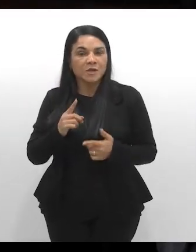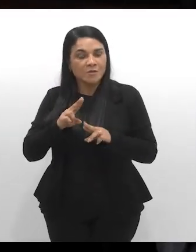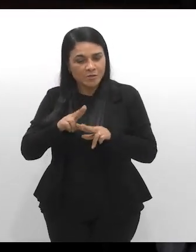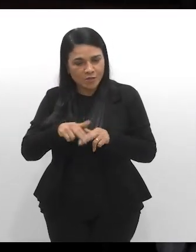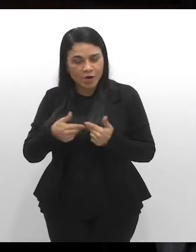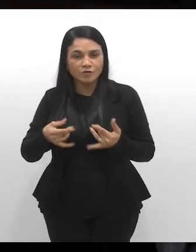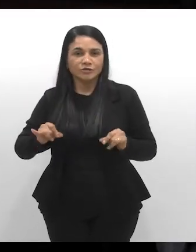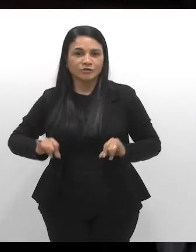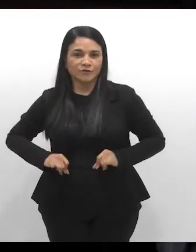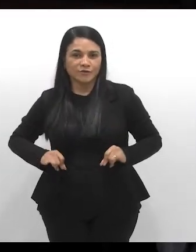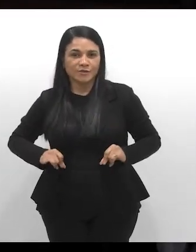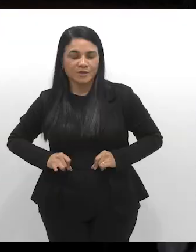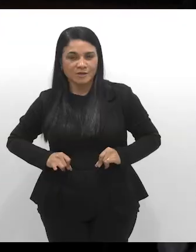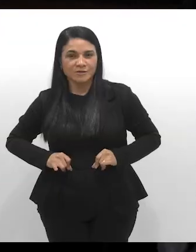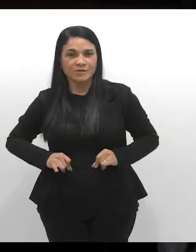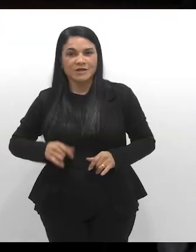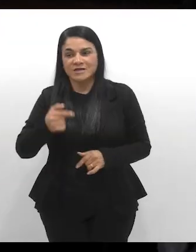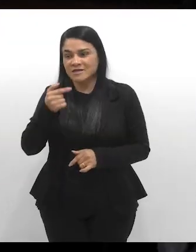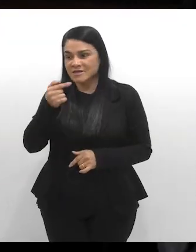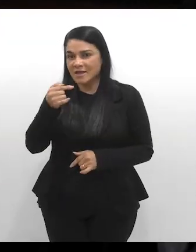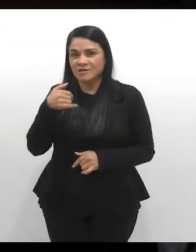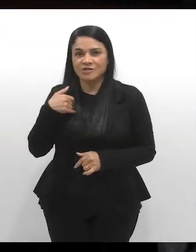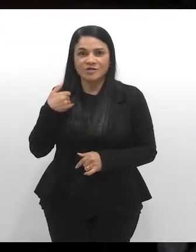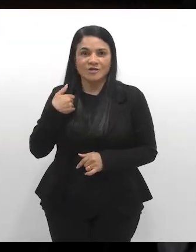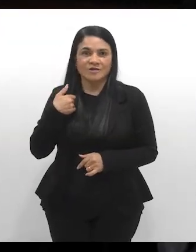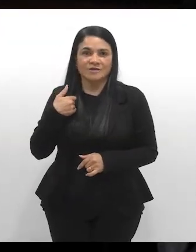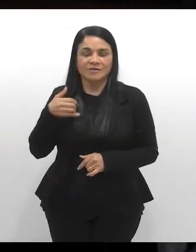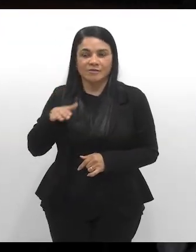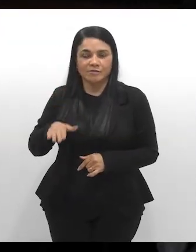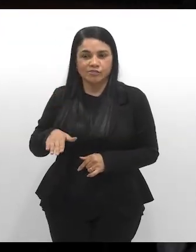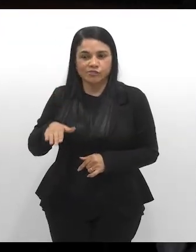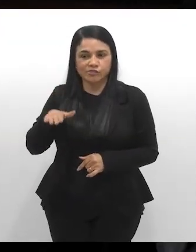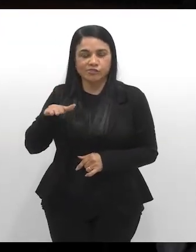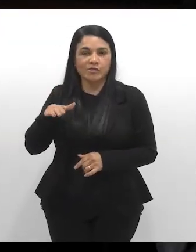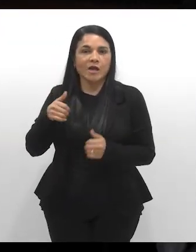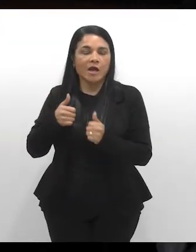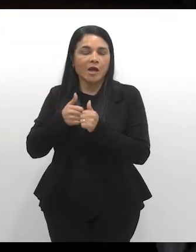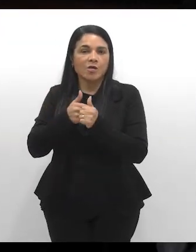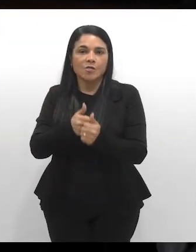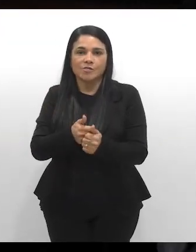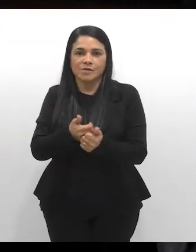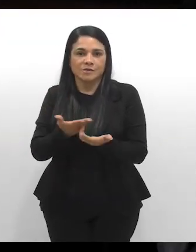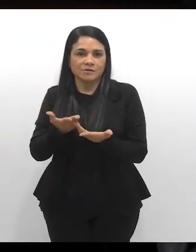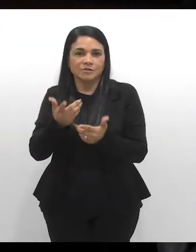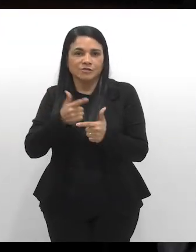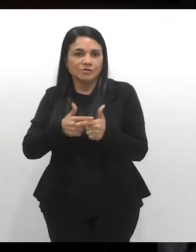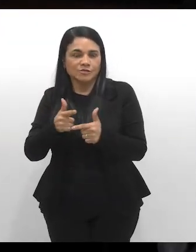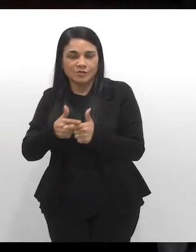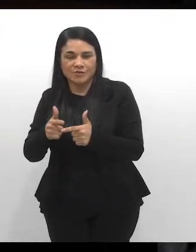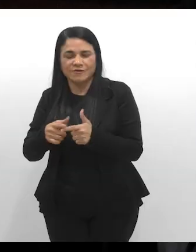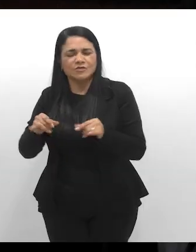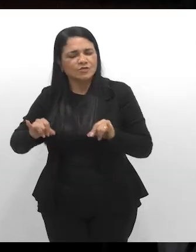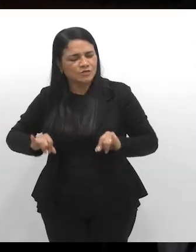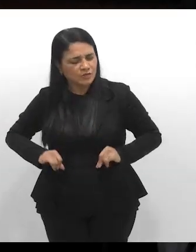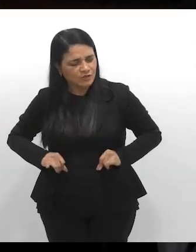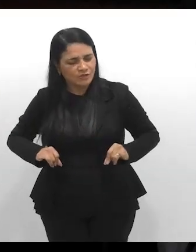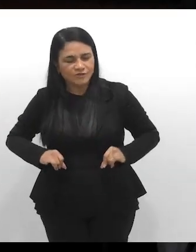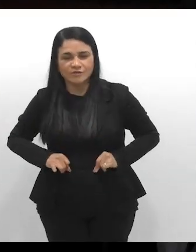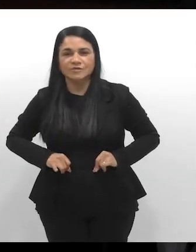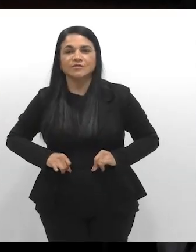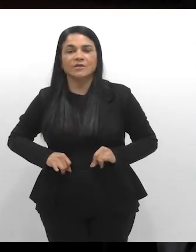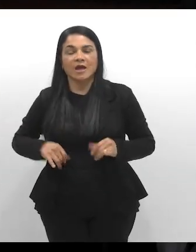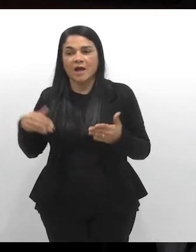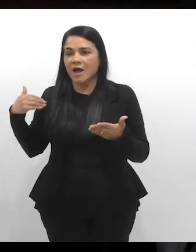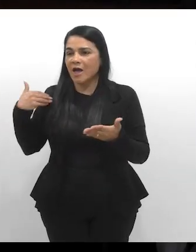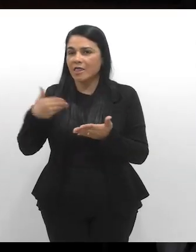por causa desse sofrimento. Ela tinha 7 anos e nisso ela foi acompanhando. Então, assim, foi muito sofrido para a